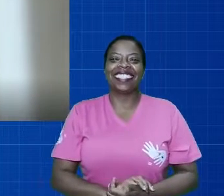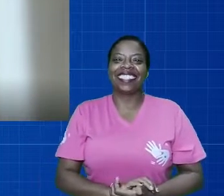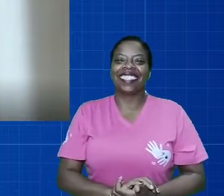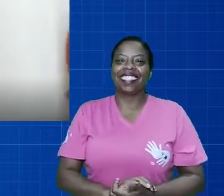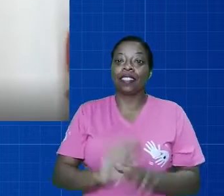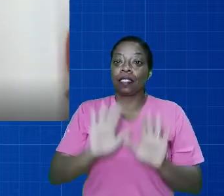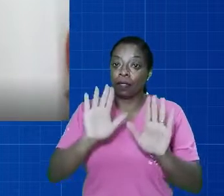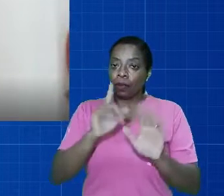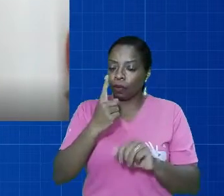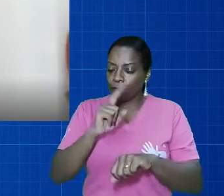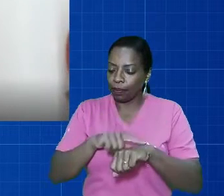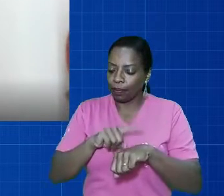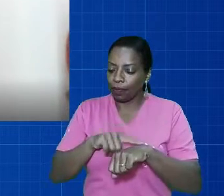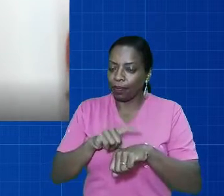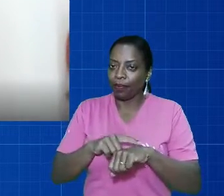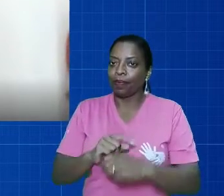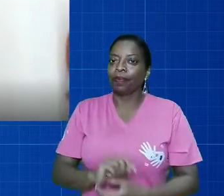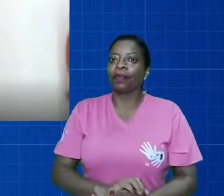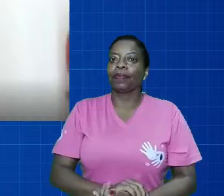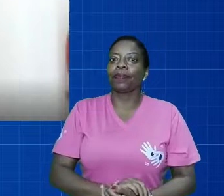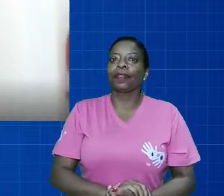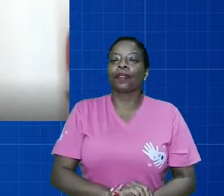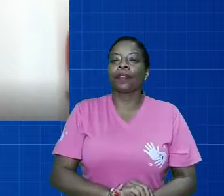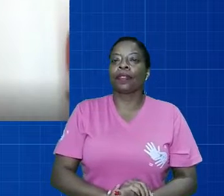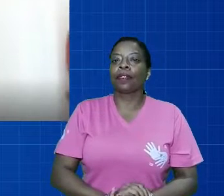Então, só um minutinho.